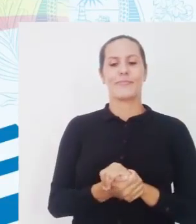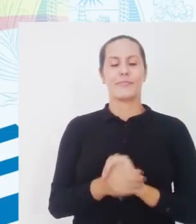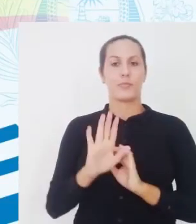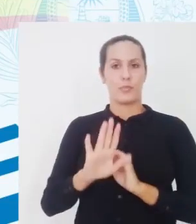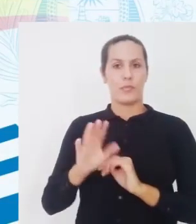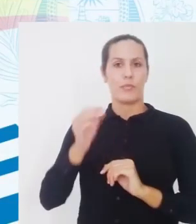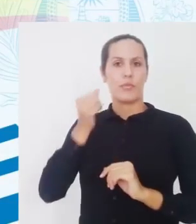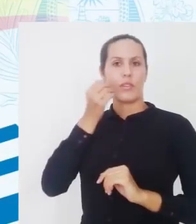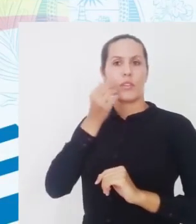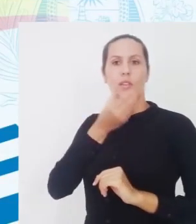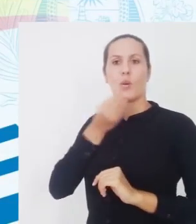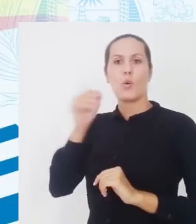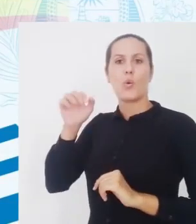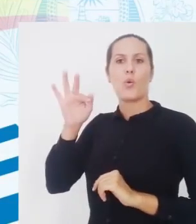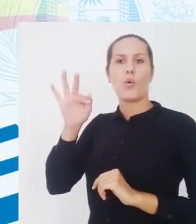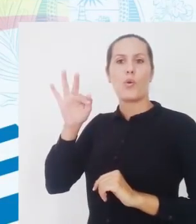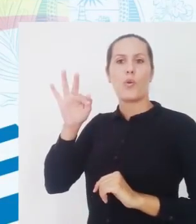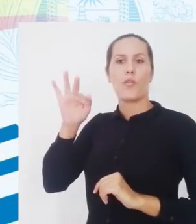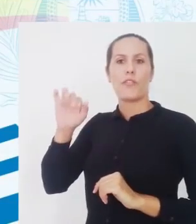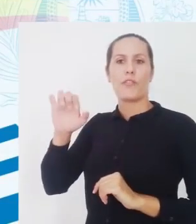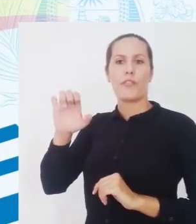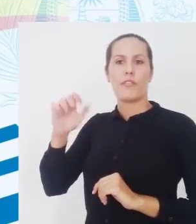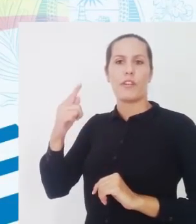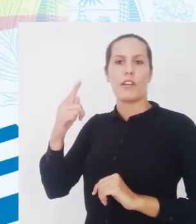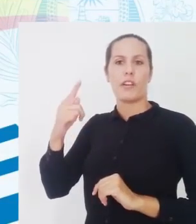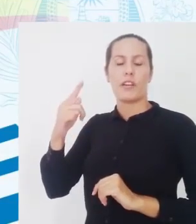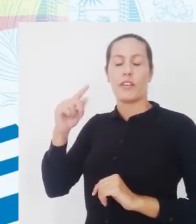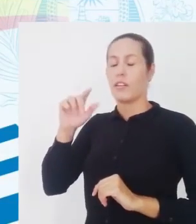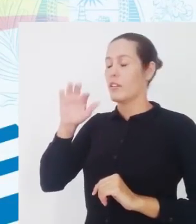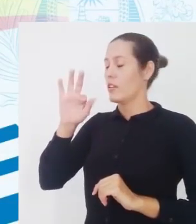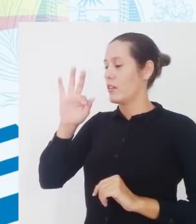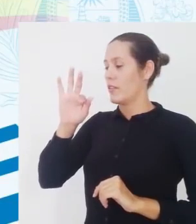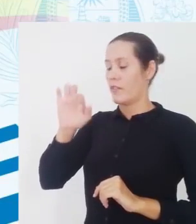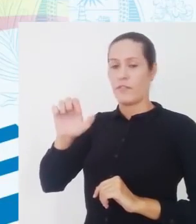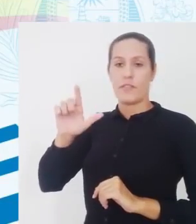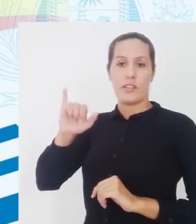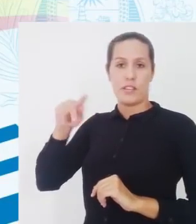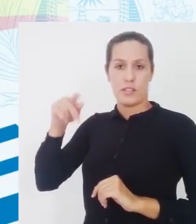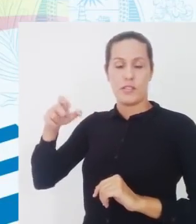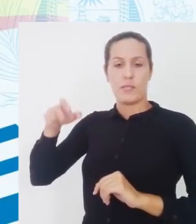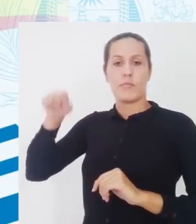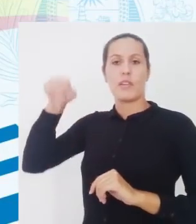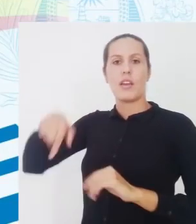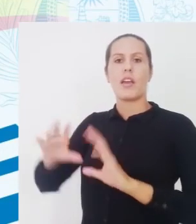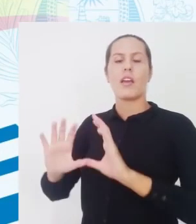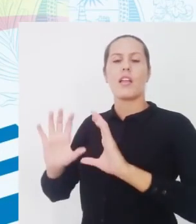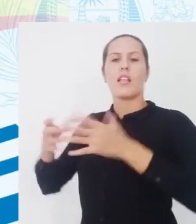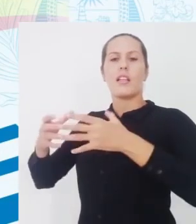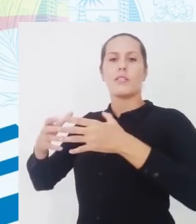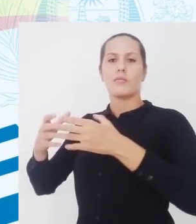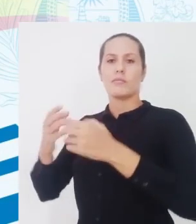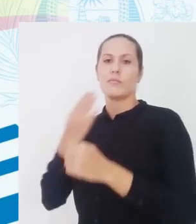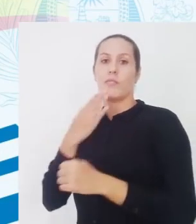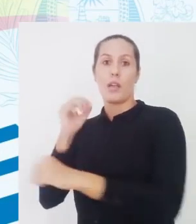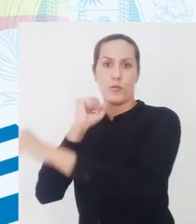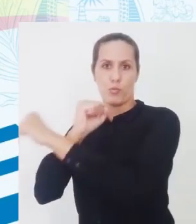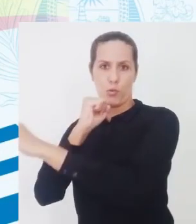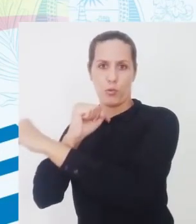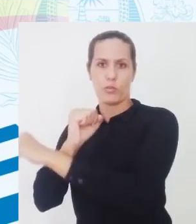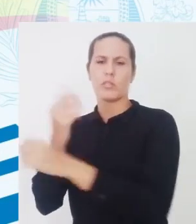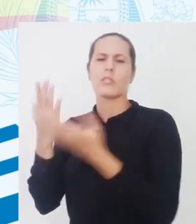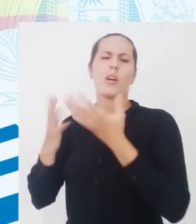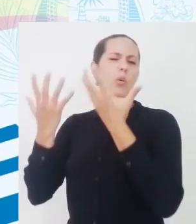vou revelar para vocês quais foram os pontos de vista de partida de cada um. O ponto de